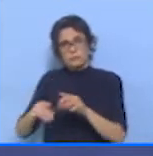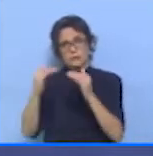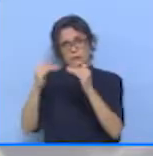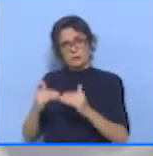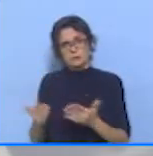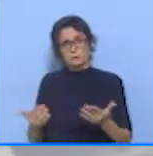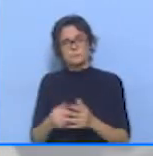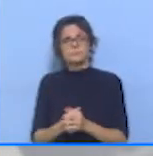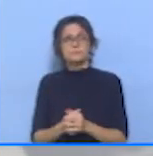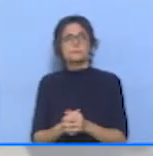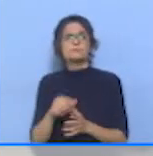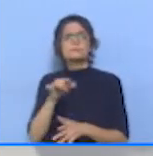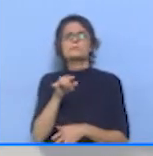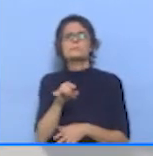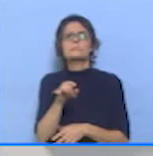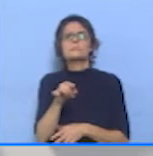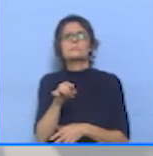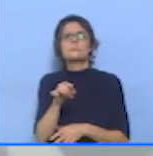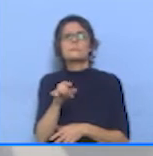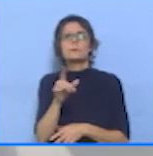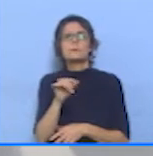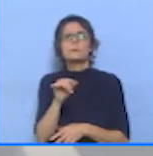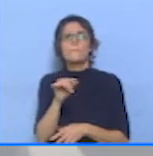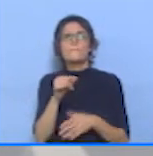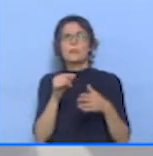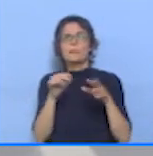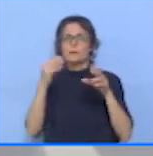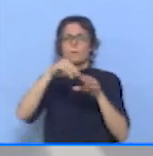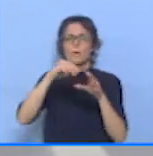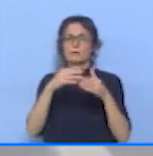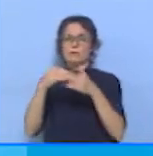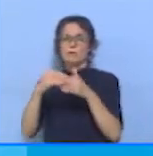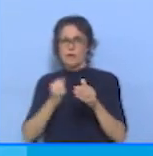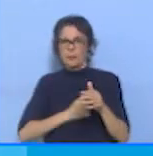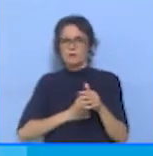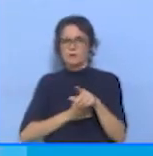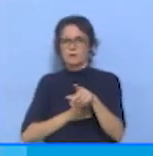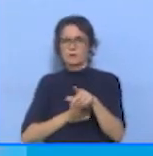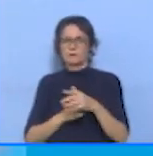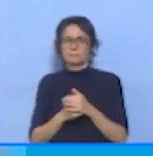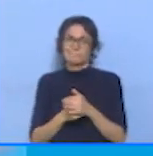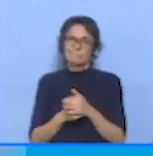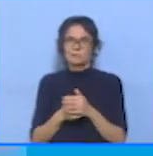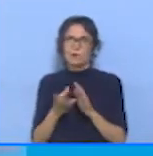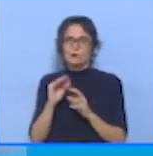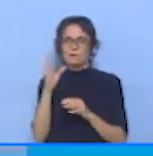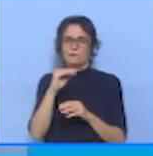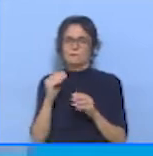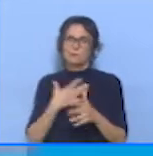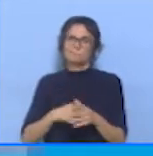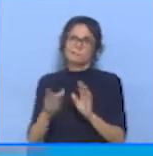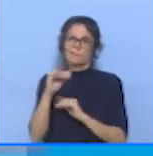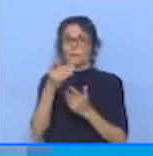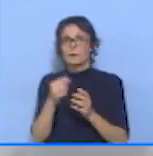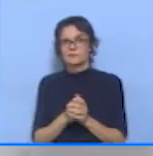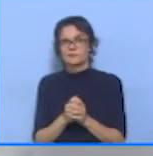um tema que está na agenda das lideranças católicas? Não tanto como nós gostaríamos, claro. Claro, até o problema está resolvido, é